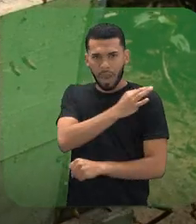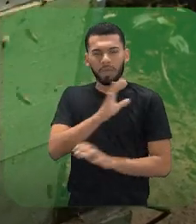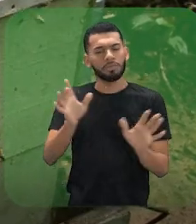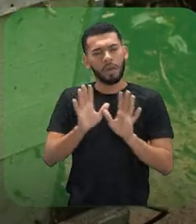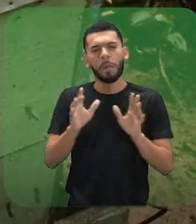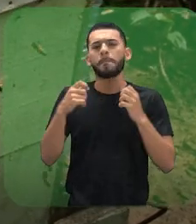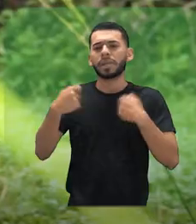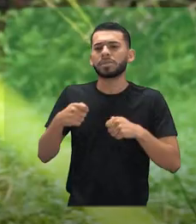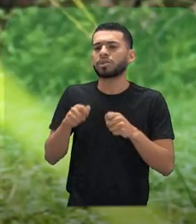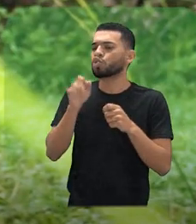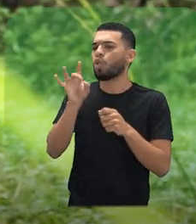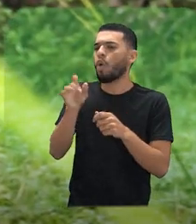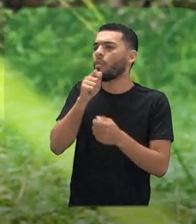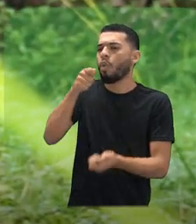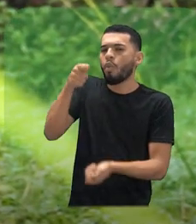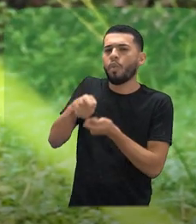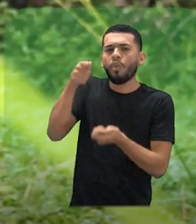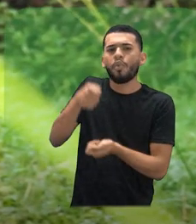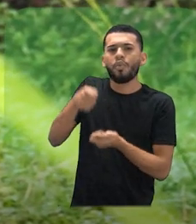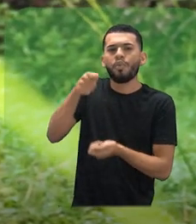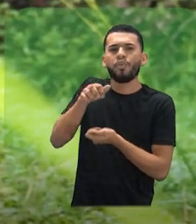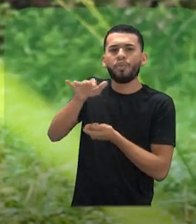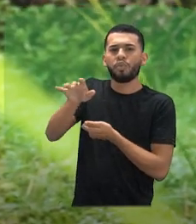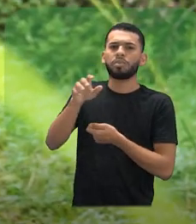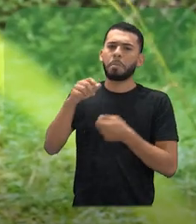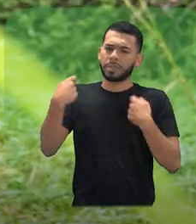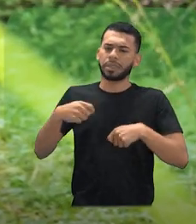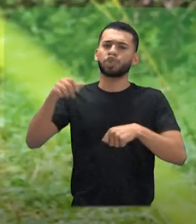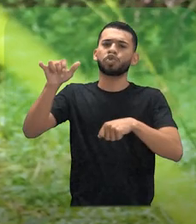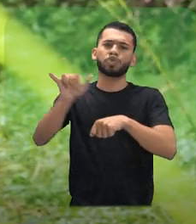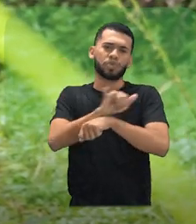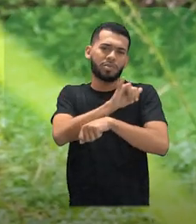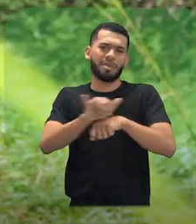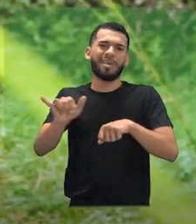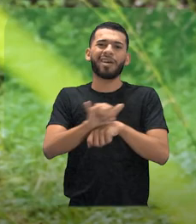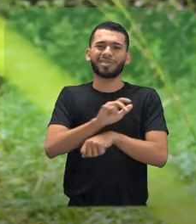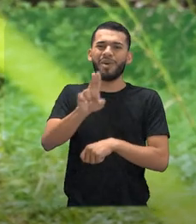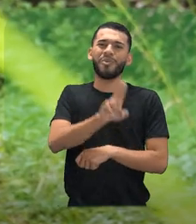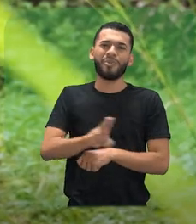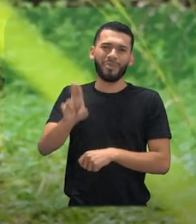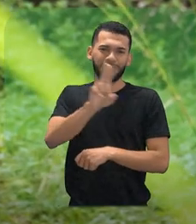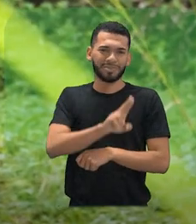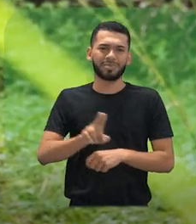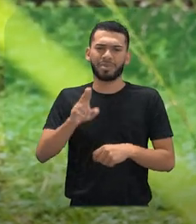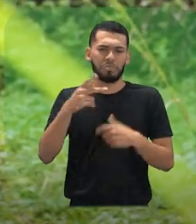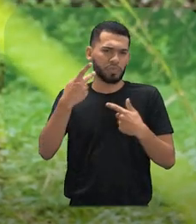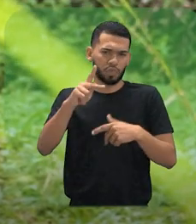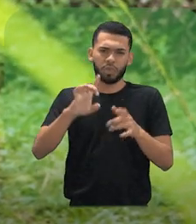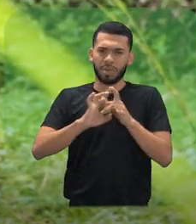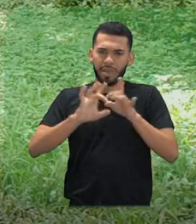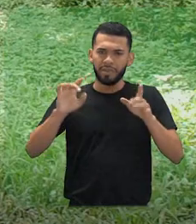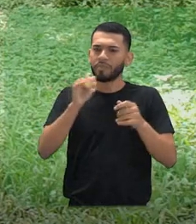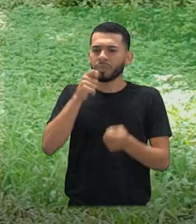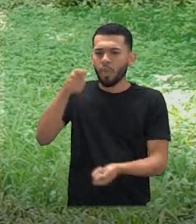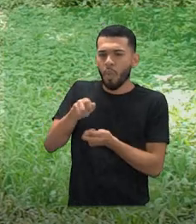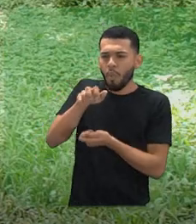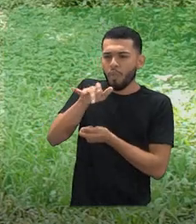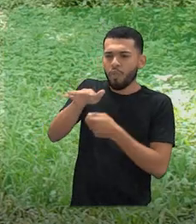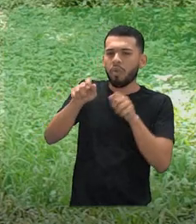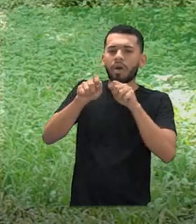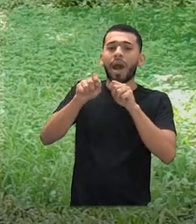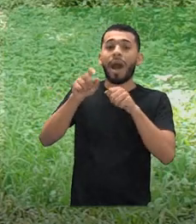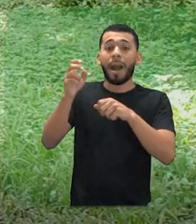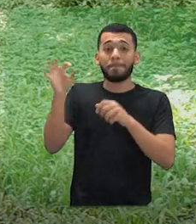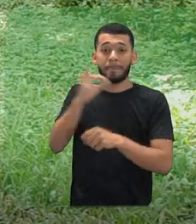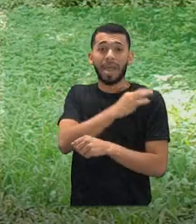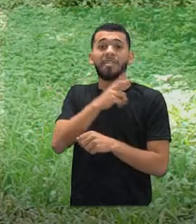capturar. Ou se caso for um lugar de difícil acesso, você tem que fazer um jeito de colocar fumaça